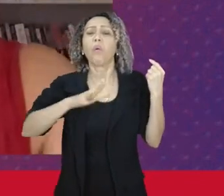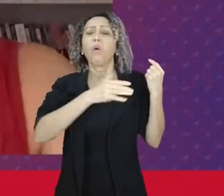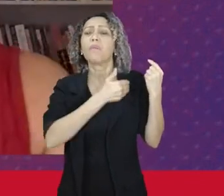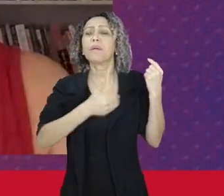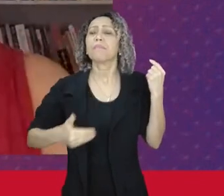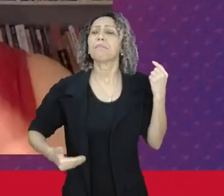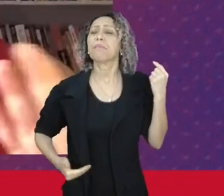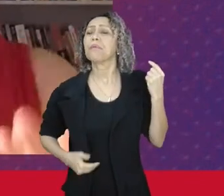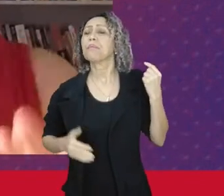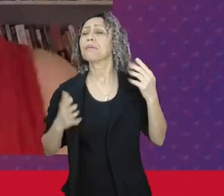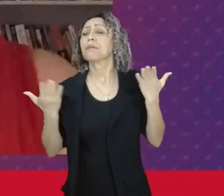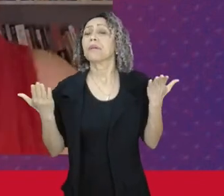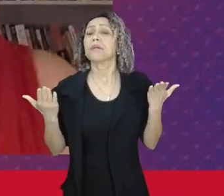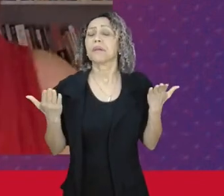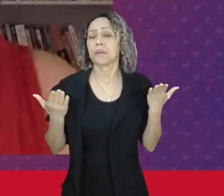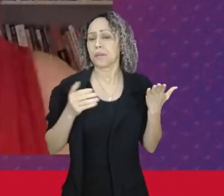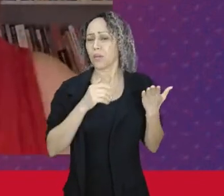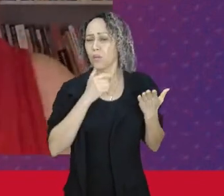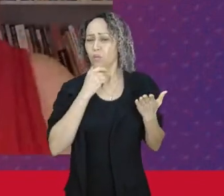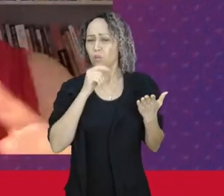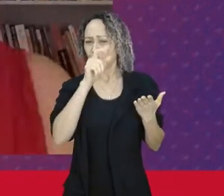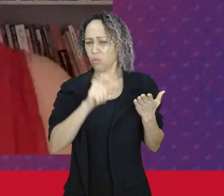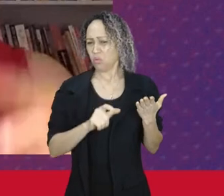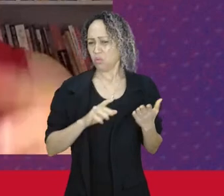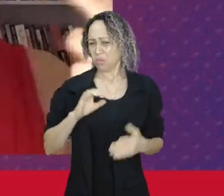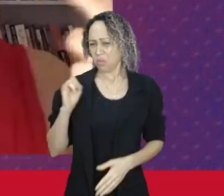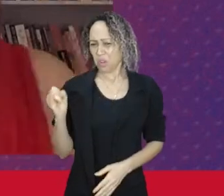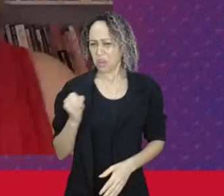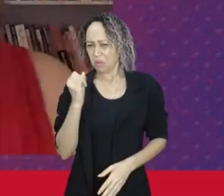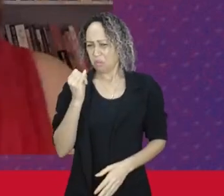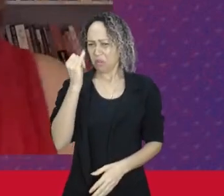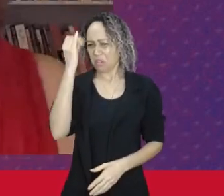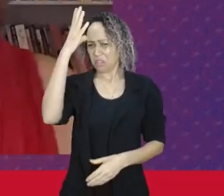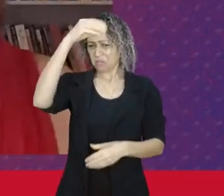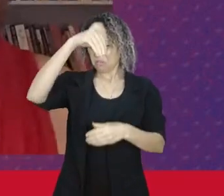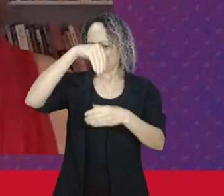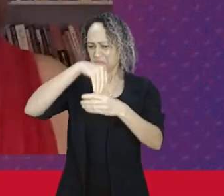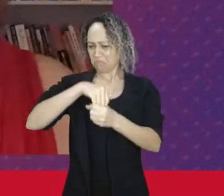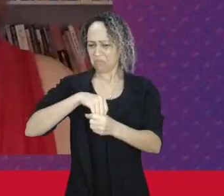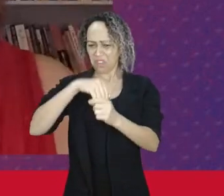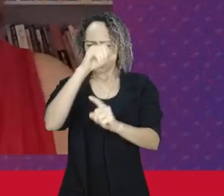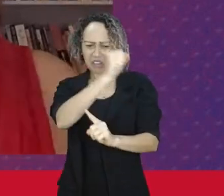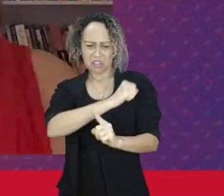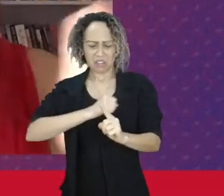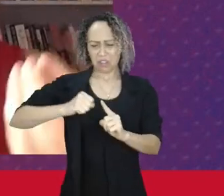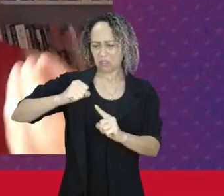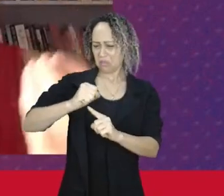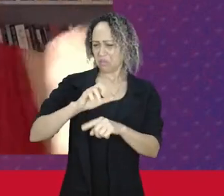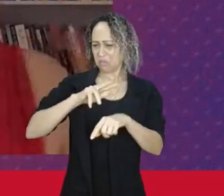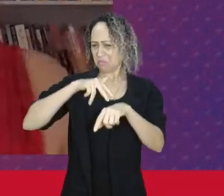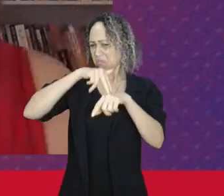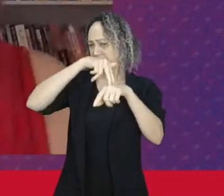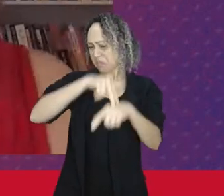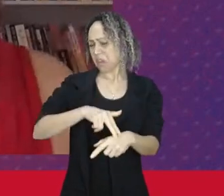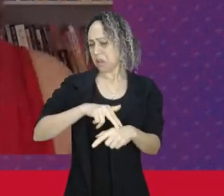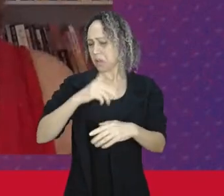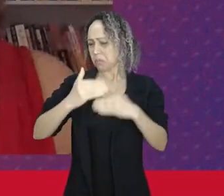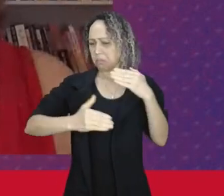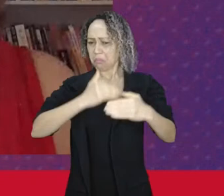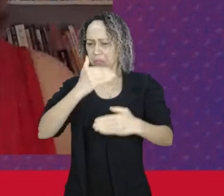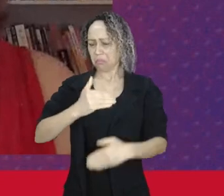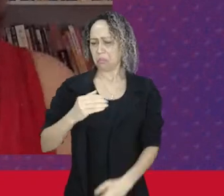uma pessoa proeminente na sociedade, uma pessoa que teve sucesso social. Então, a gente